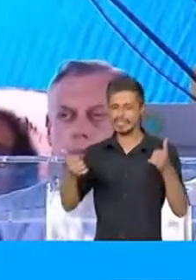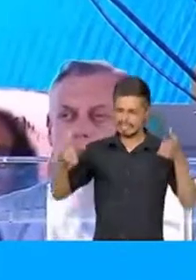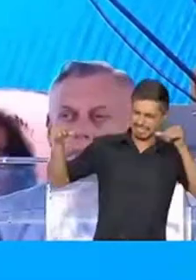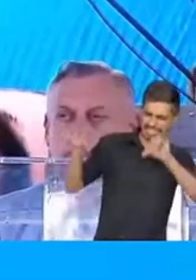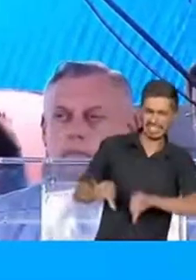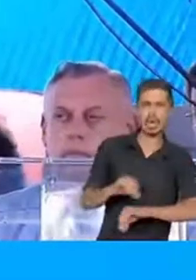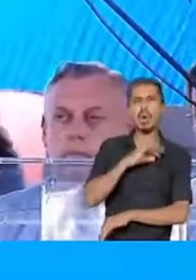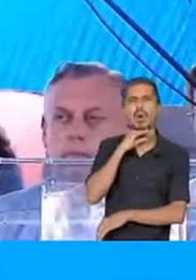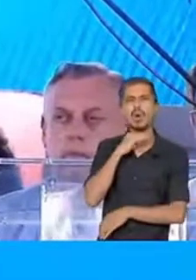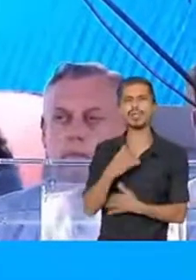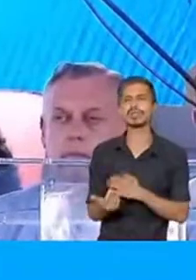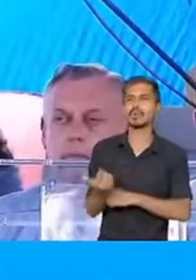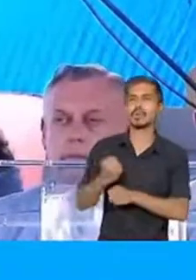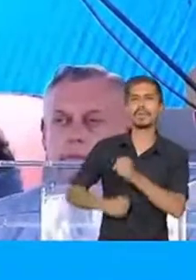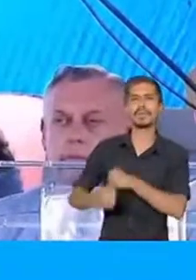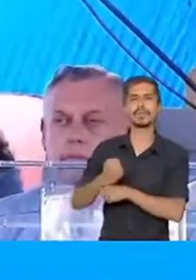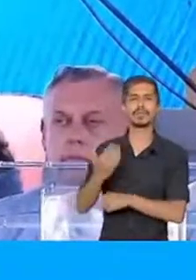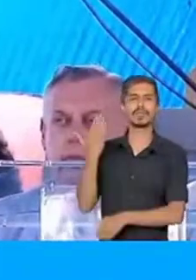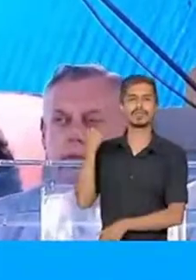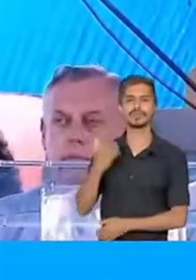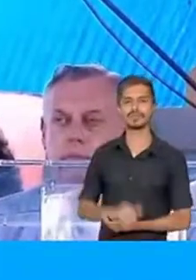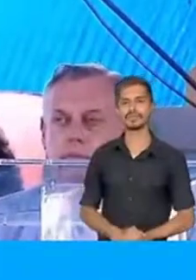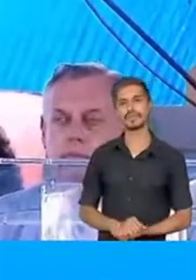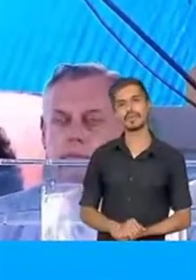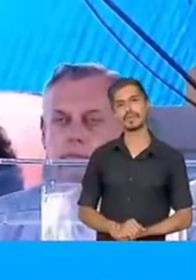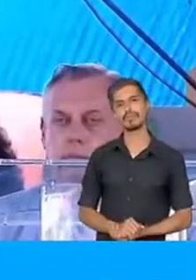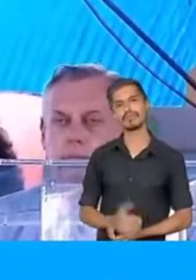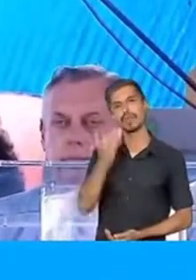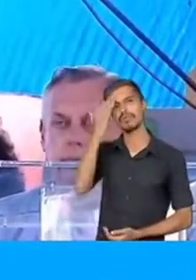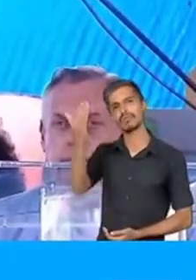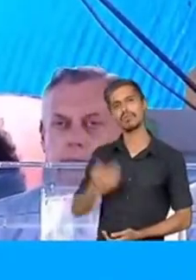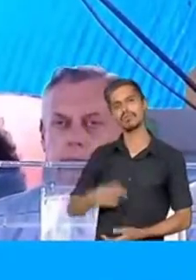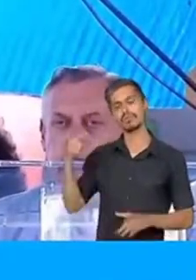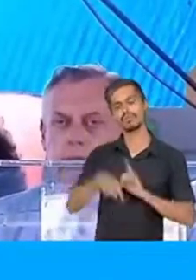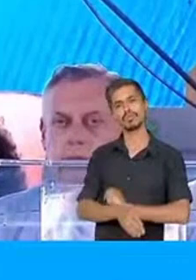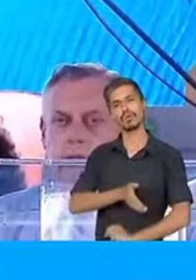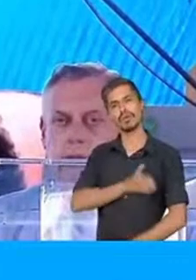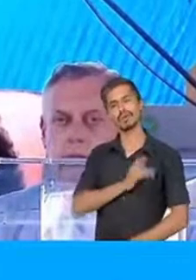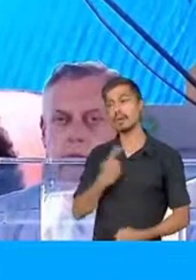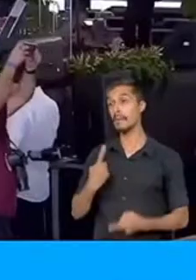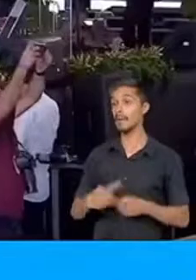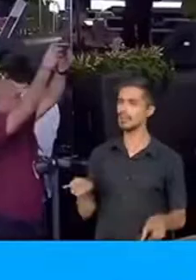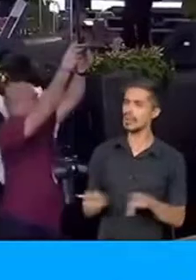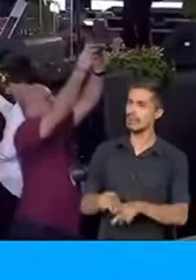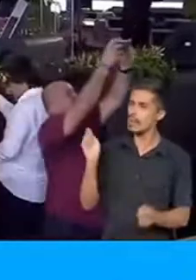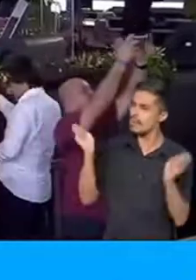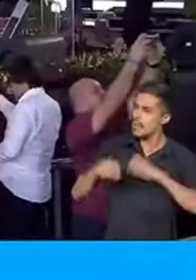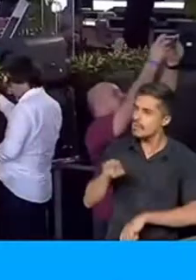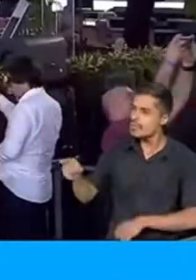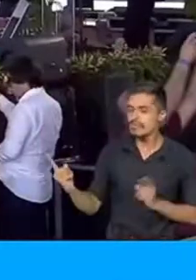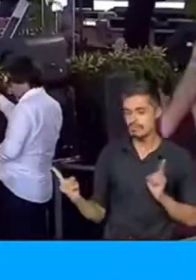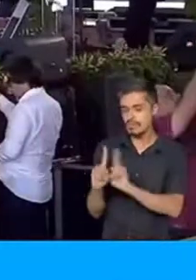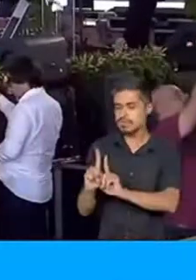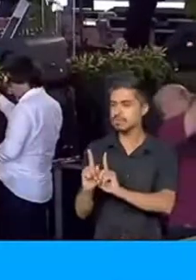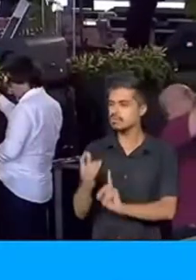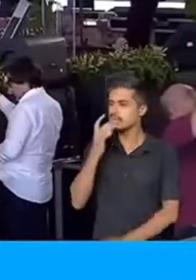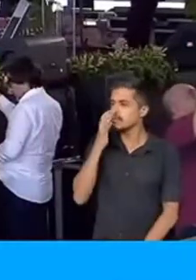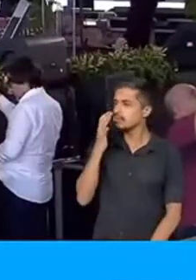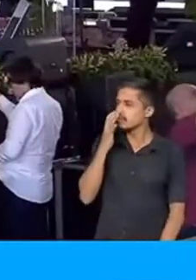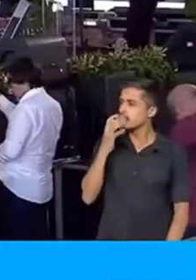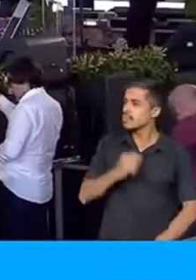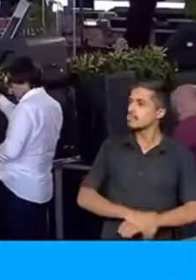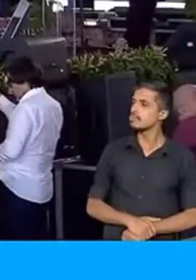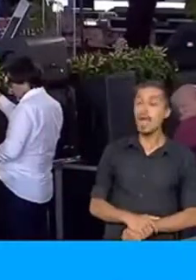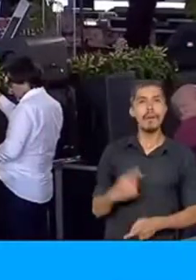que se passou no período passado. Lhe agradeço do fundo do coração por também possibilitar essa proximidade,